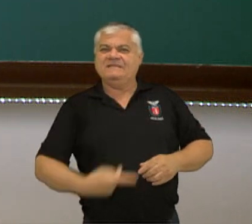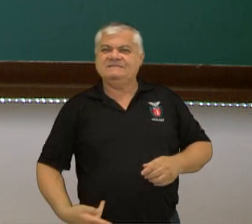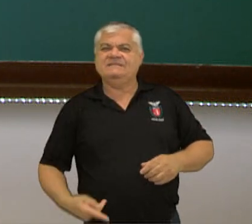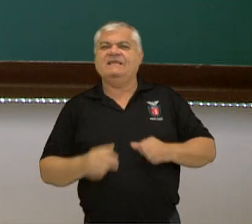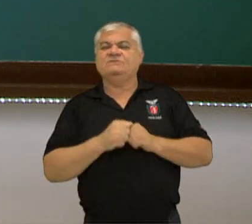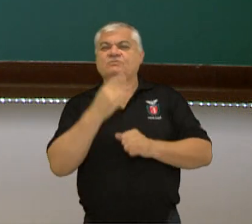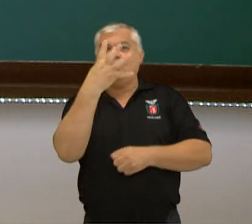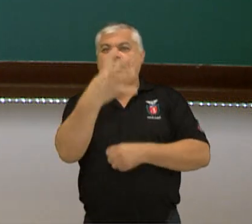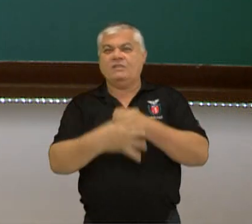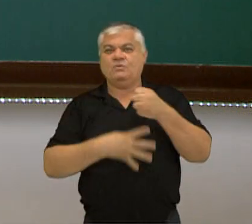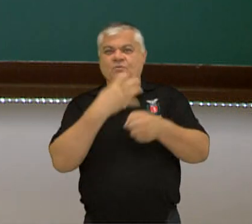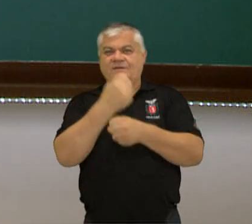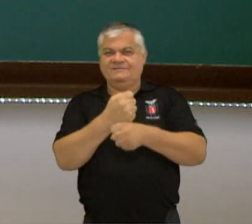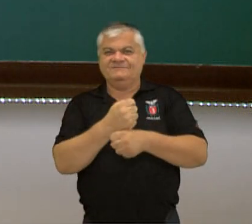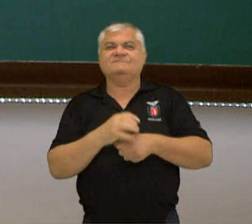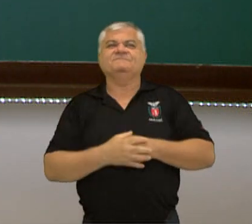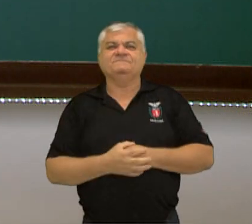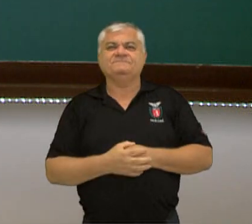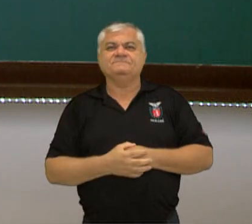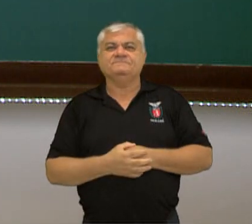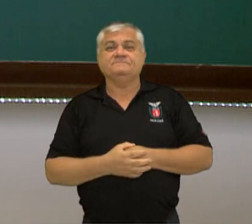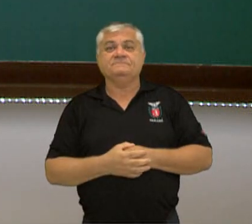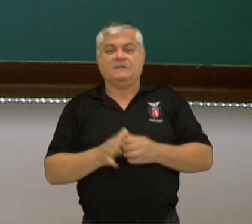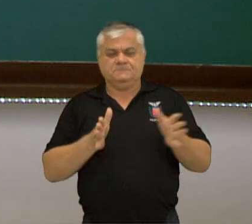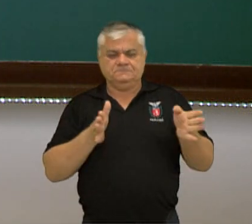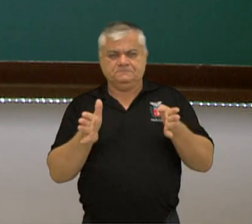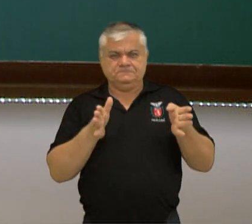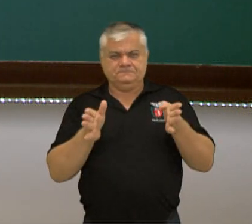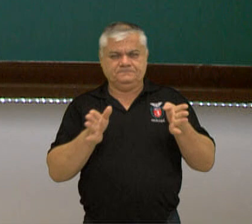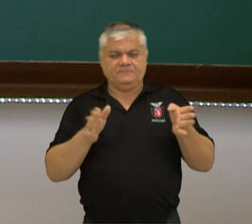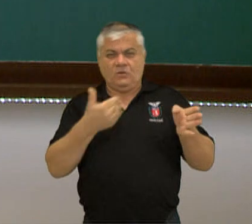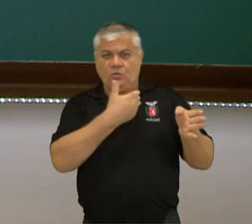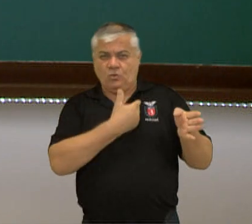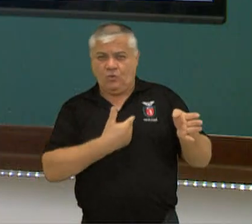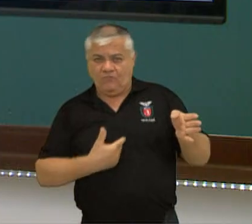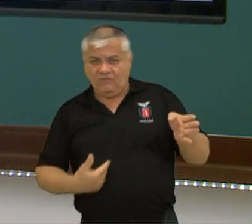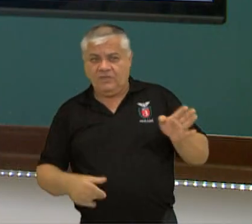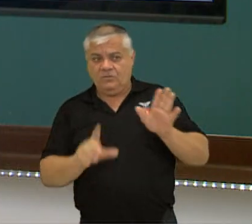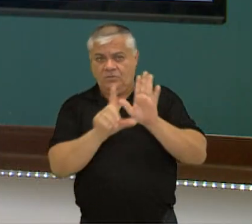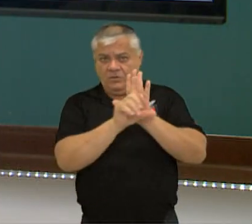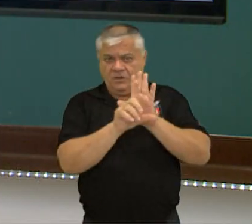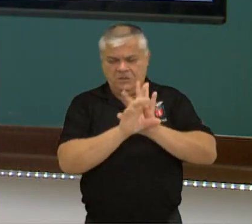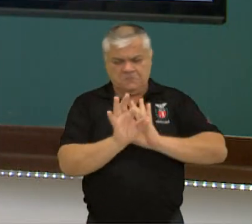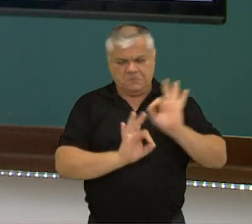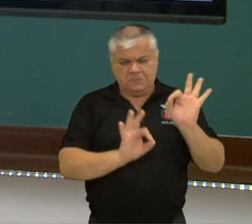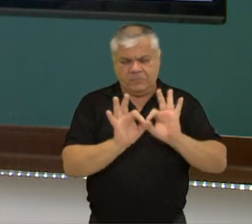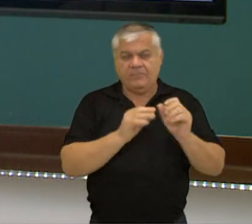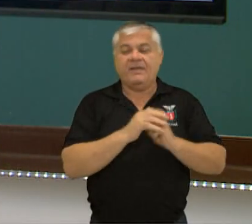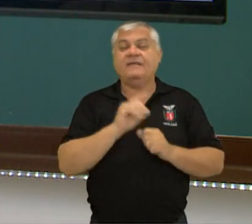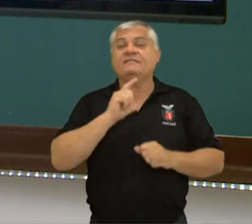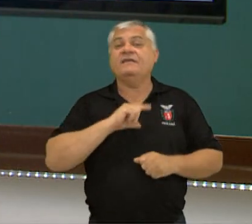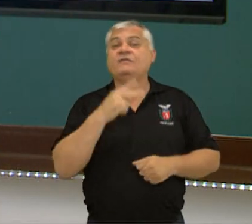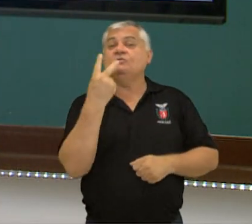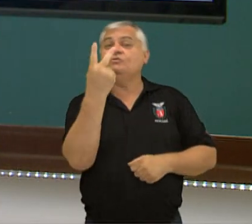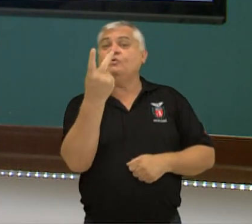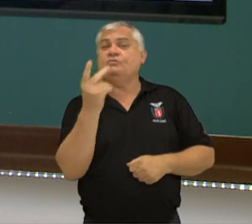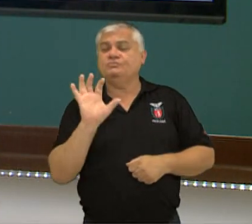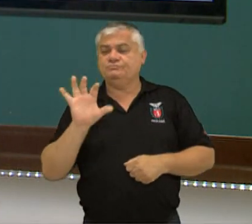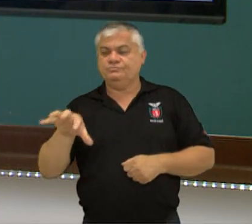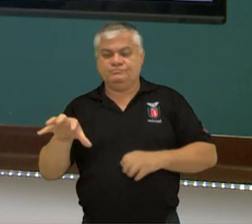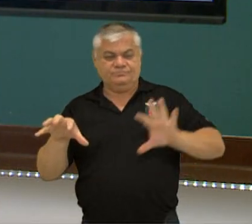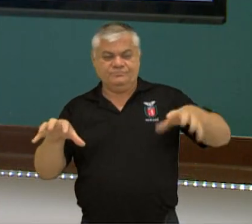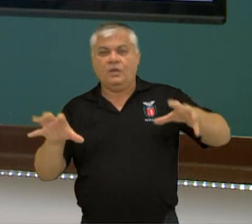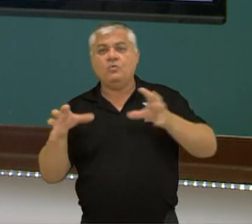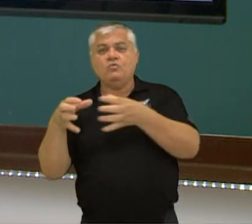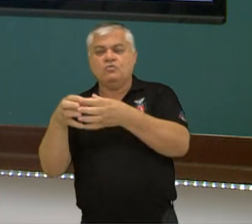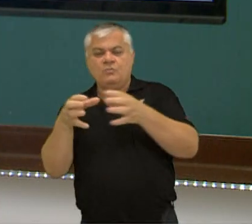de 4 anos. Neste período de governo constitucional, agora sim, nós temos 2 grupos